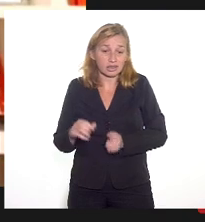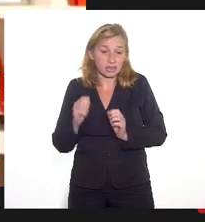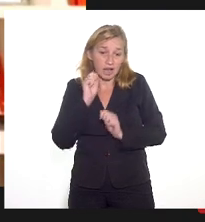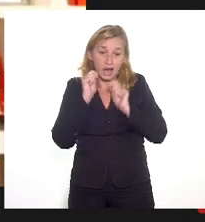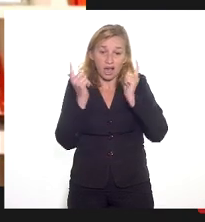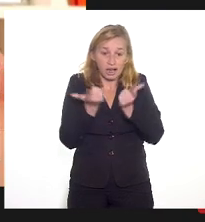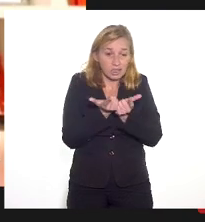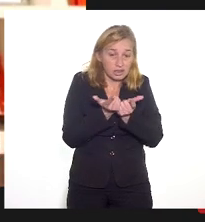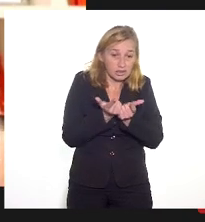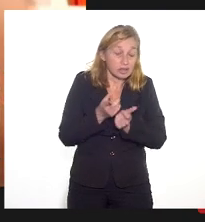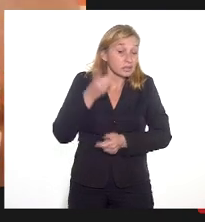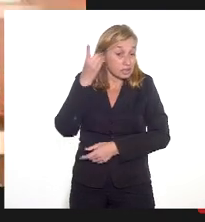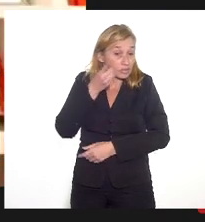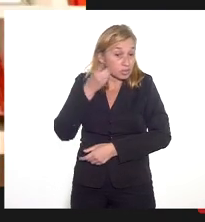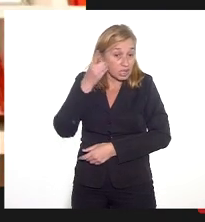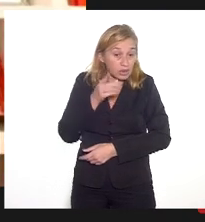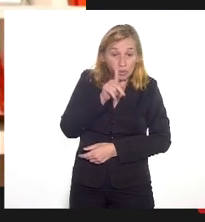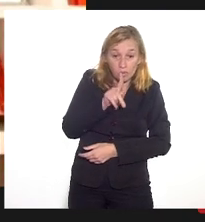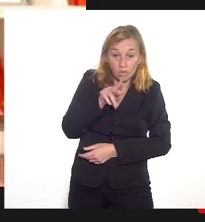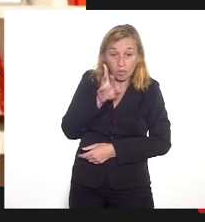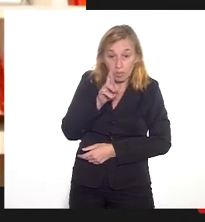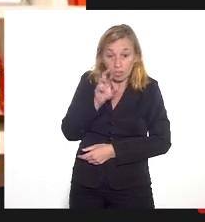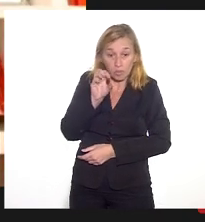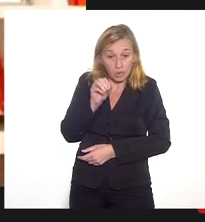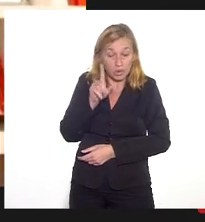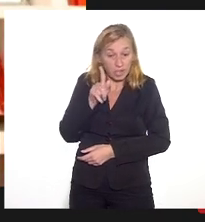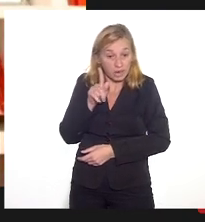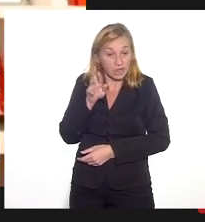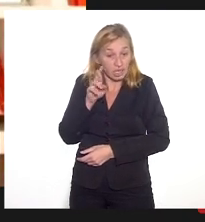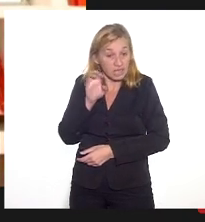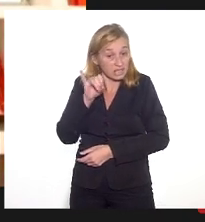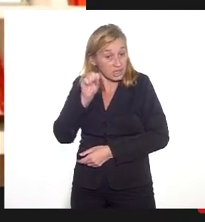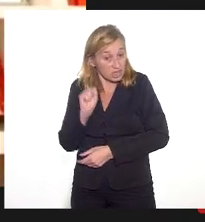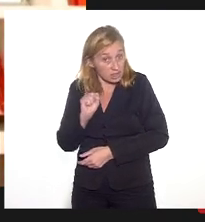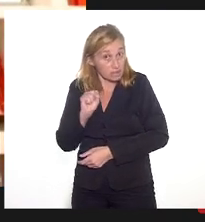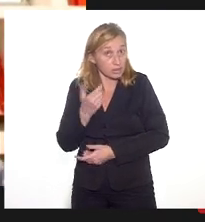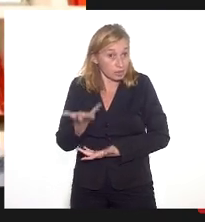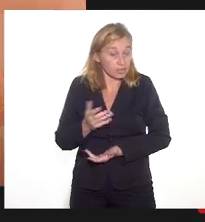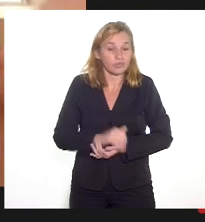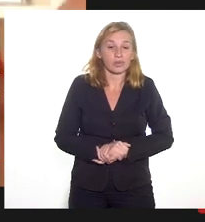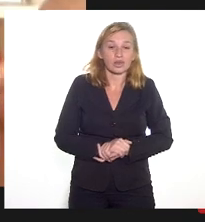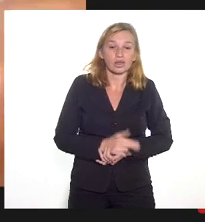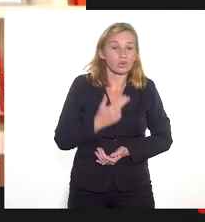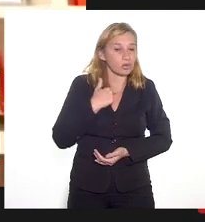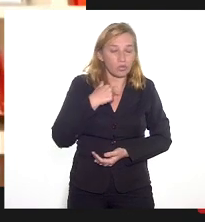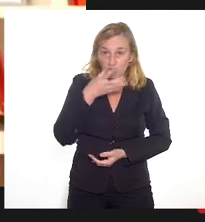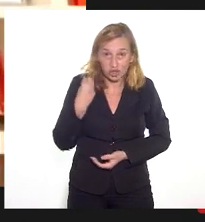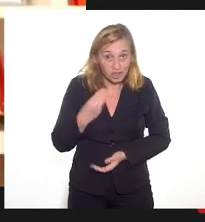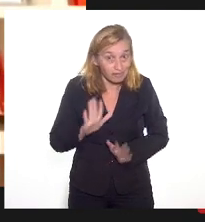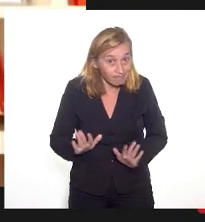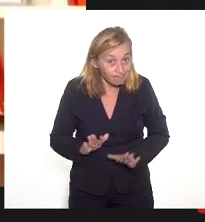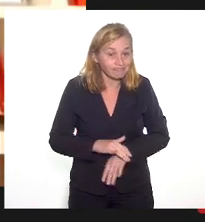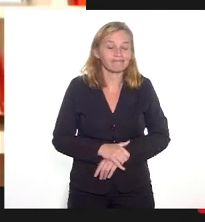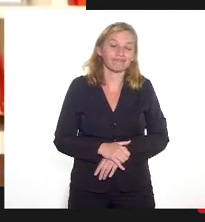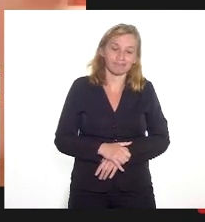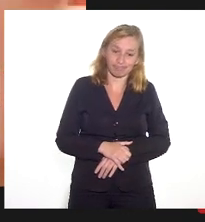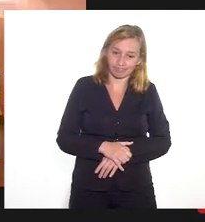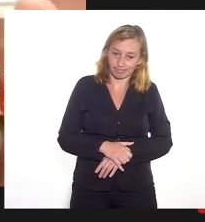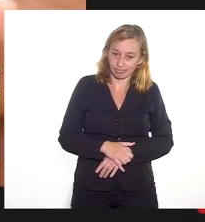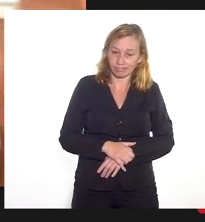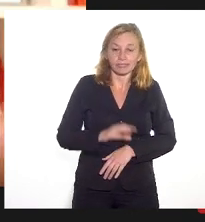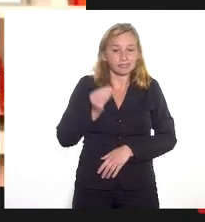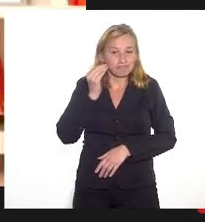campo progressista, que pode estar aberto para a agenda da democratização da mídia. Eu acho que a gente não pode deixar passar essa janela